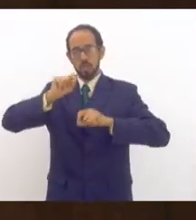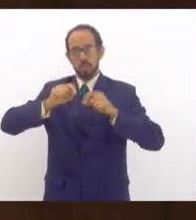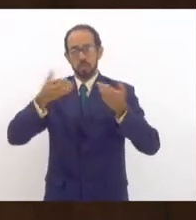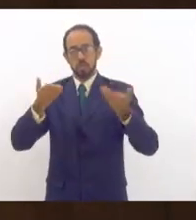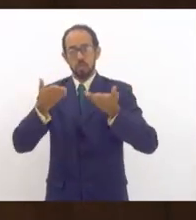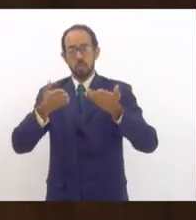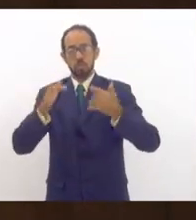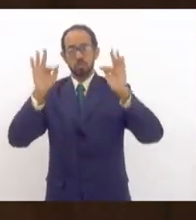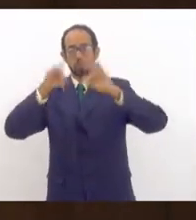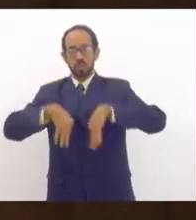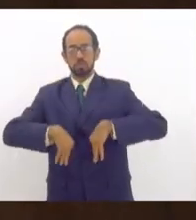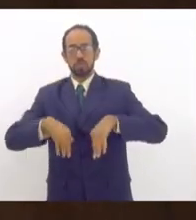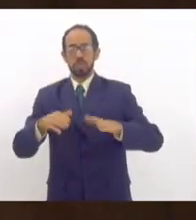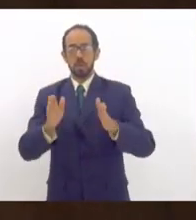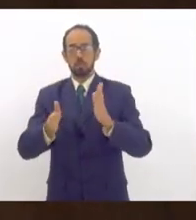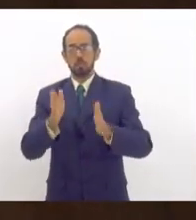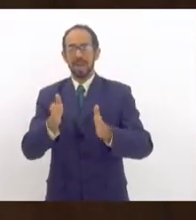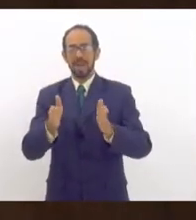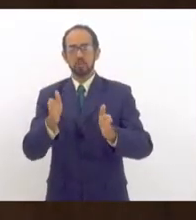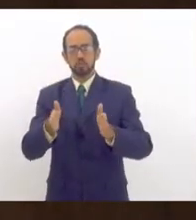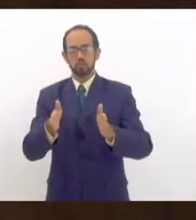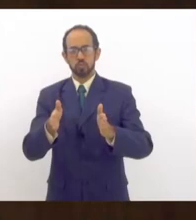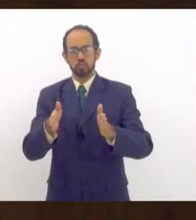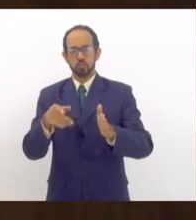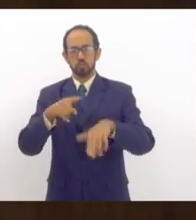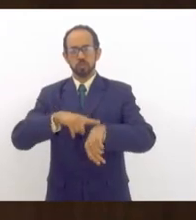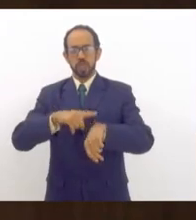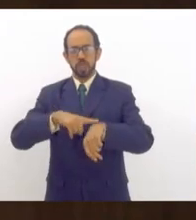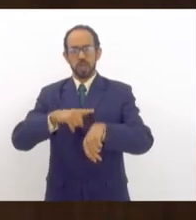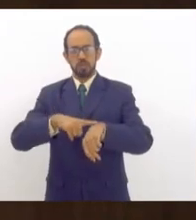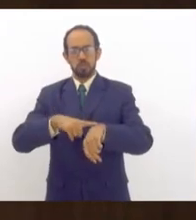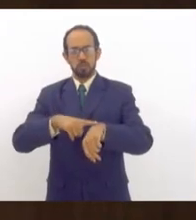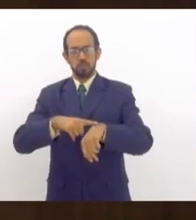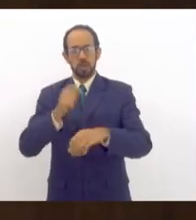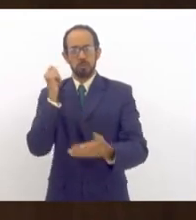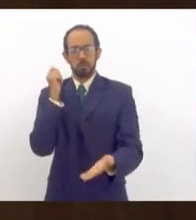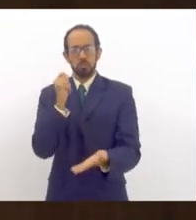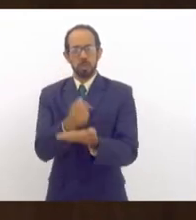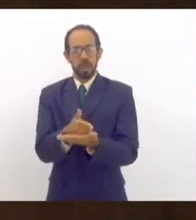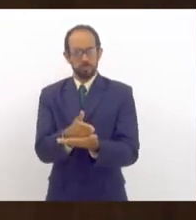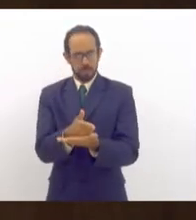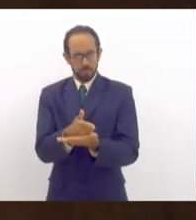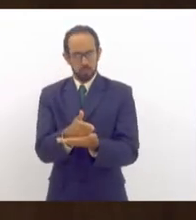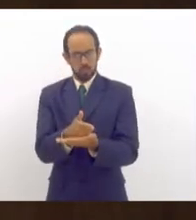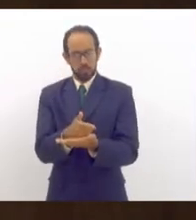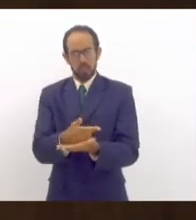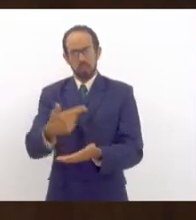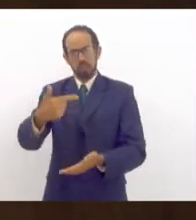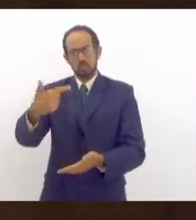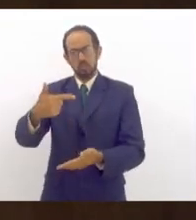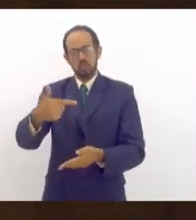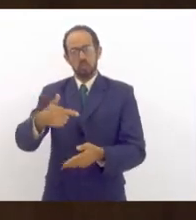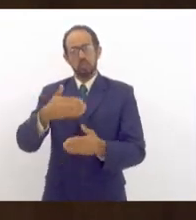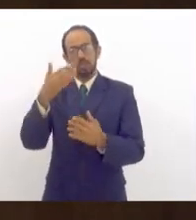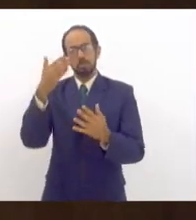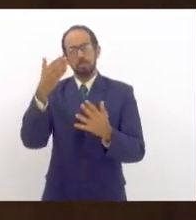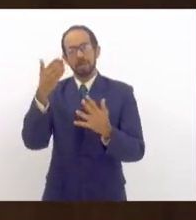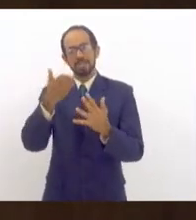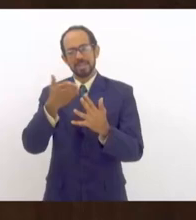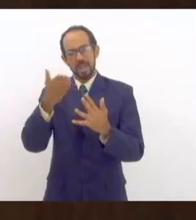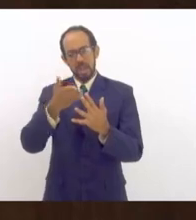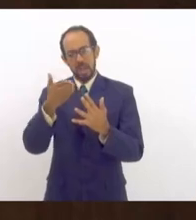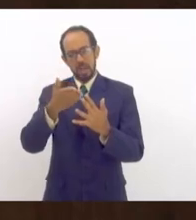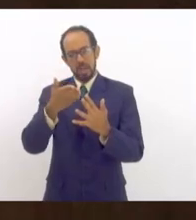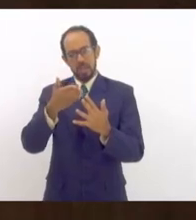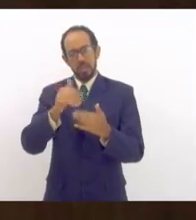né Obrigado pelo governo do estado paga o pagamento exatamente da segunda parcela daquele